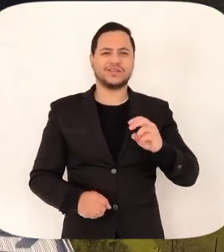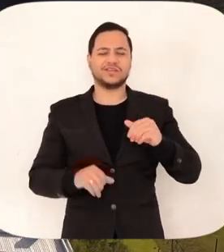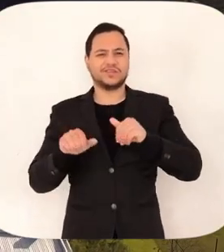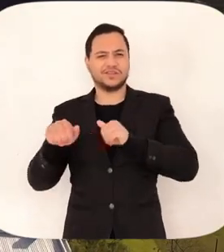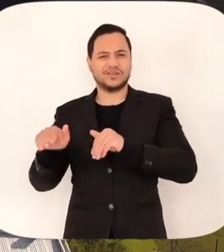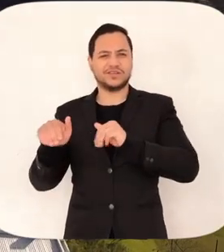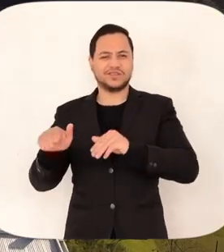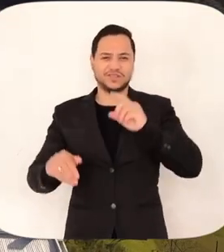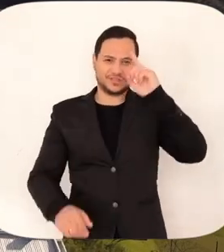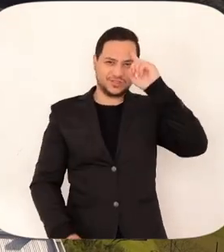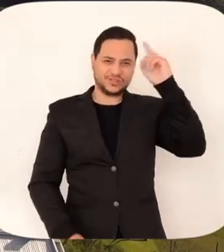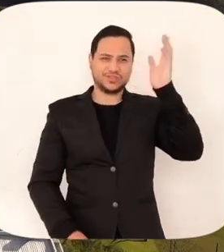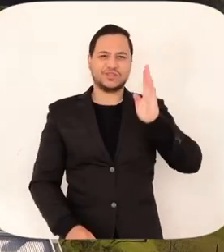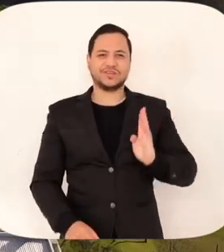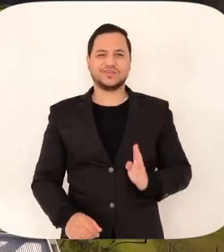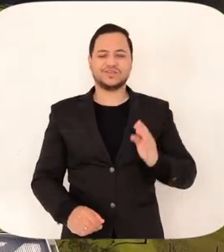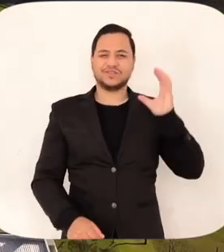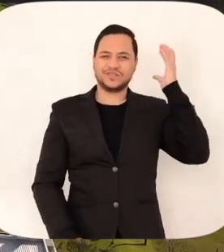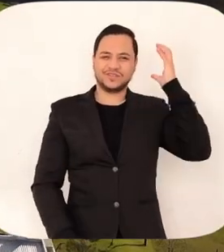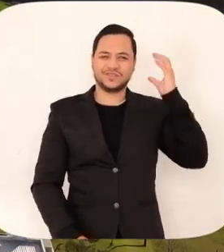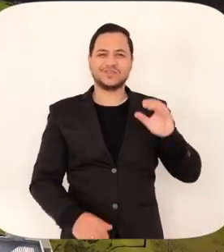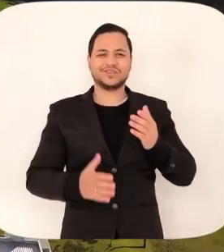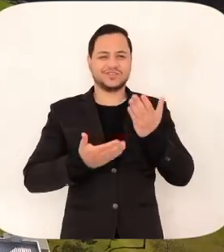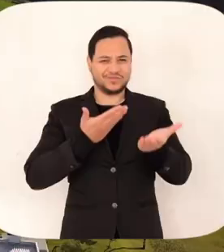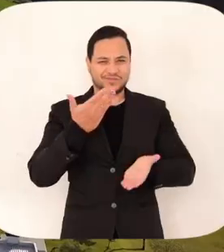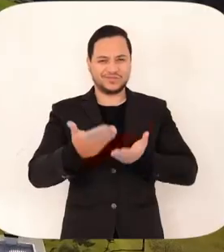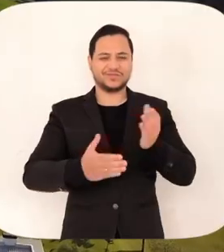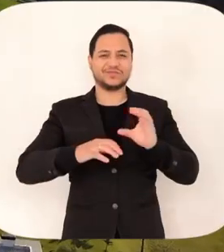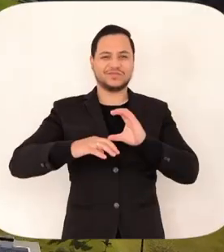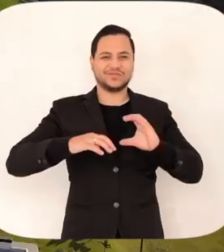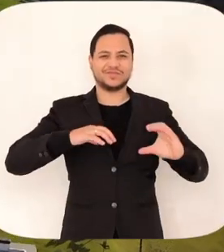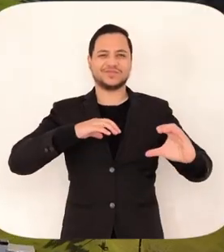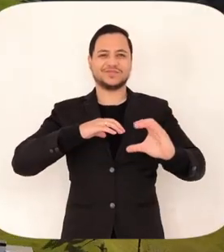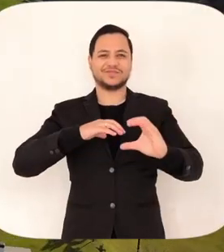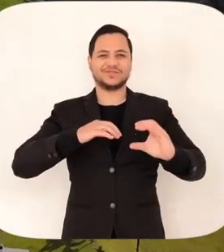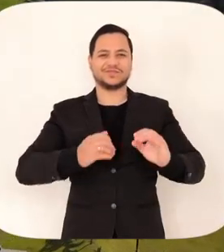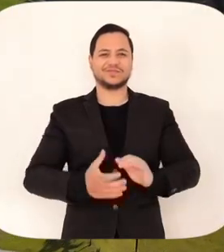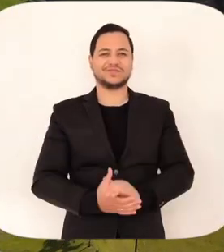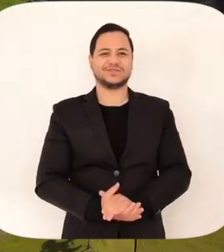setembro, Dia Nacional do Rádio. Homenagem da Rede Selinalta.